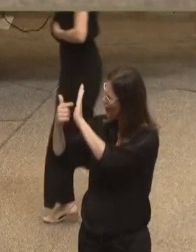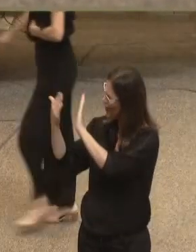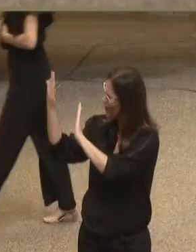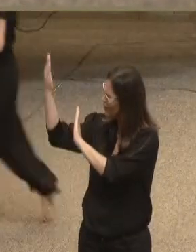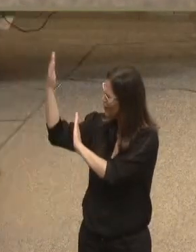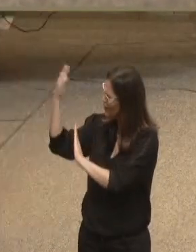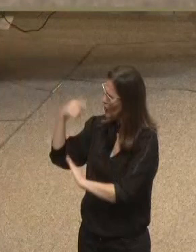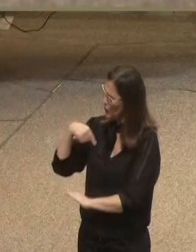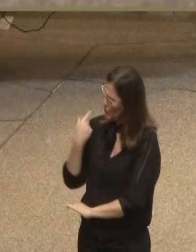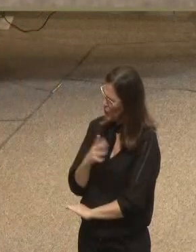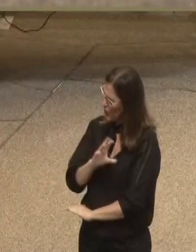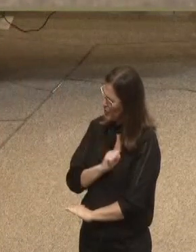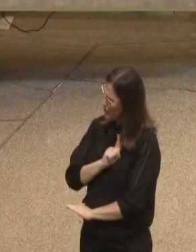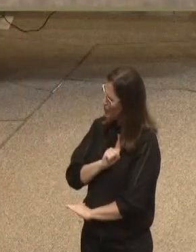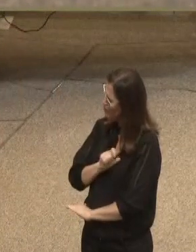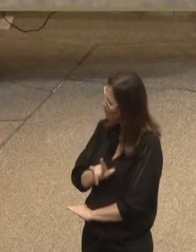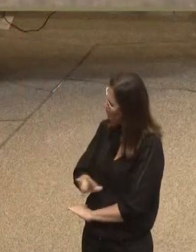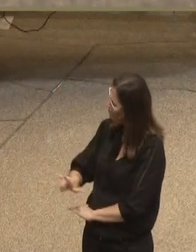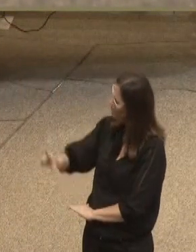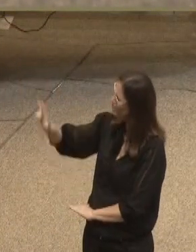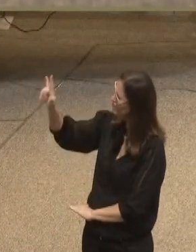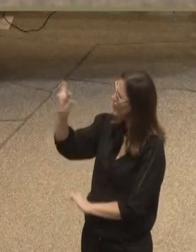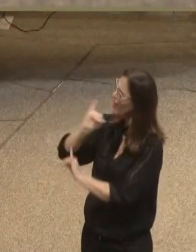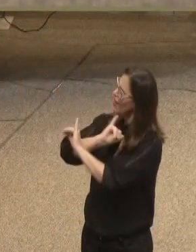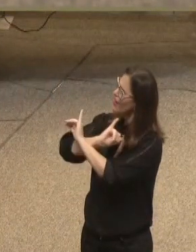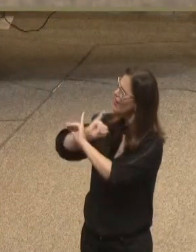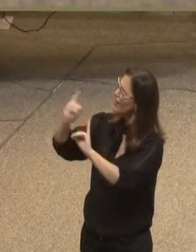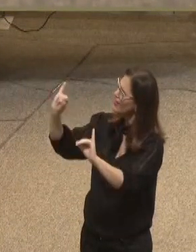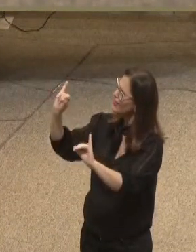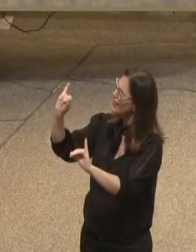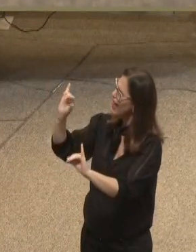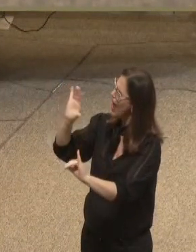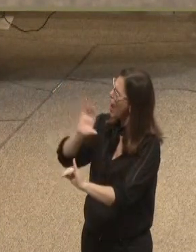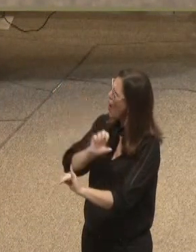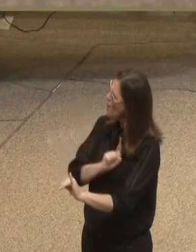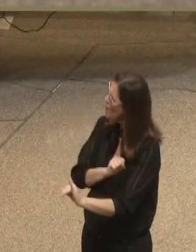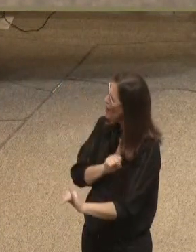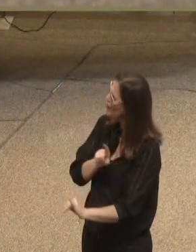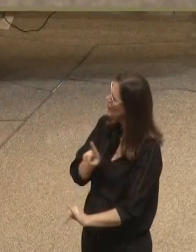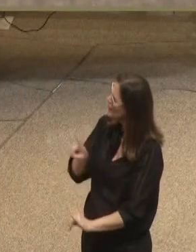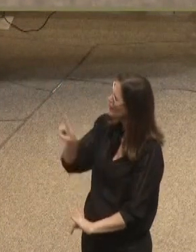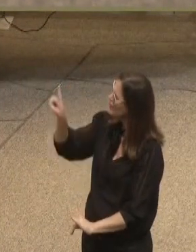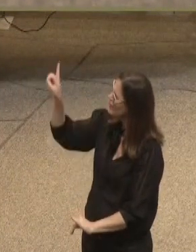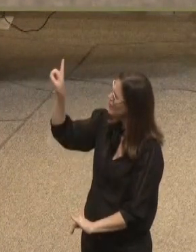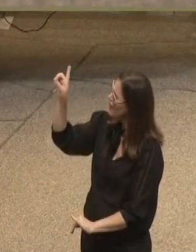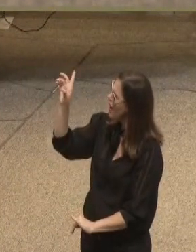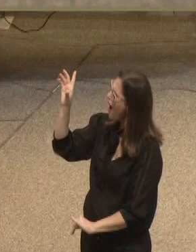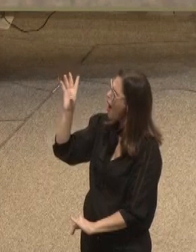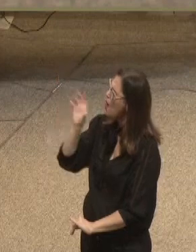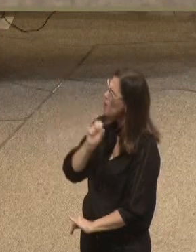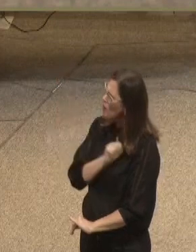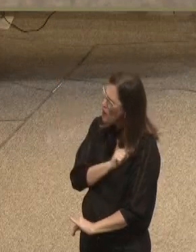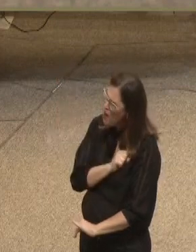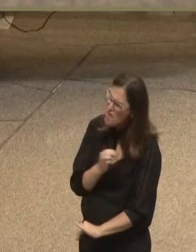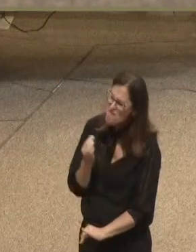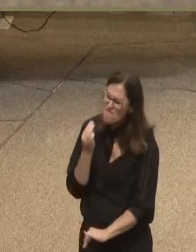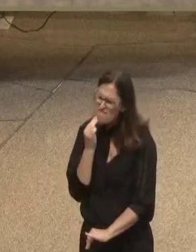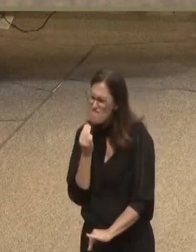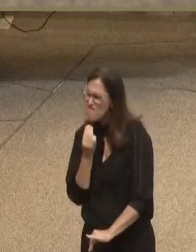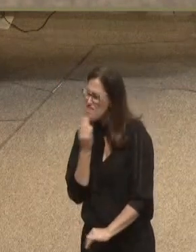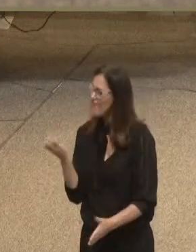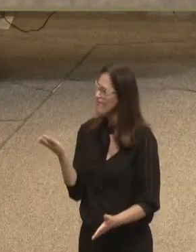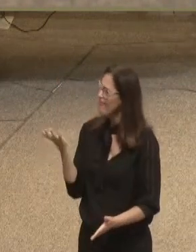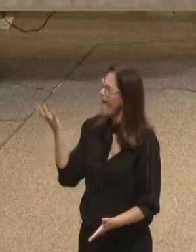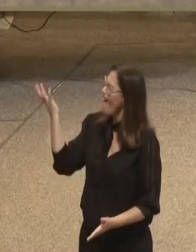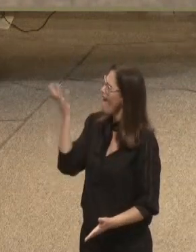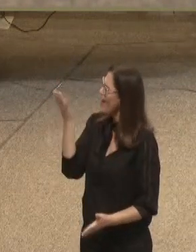nosso amor, Pai. Nós queremos declarar que te amamos, Senhor, apesar do nosso amor ser tão imperfeito. Nós queremos